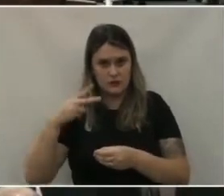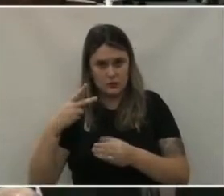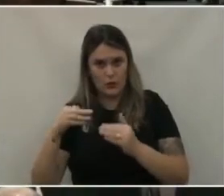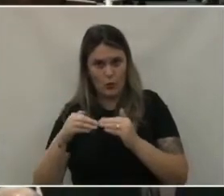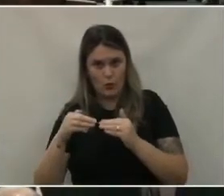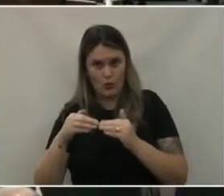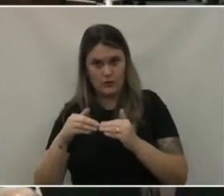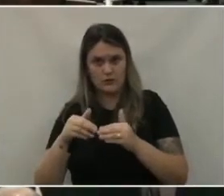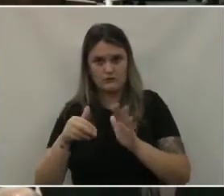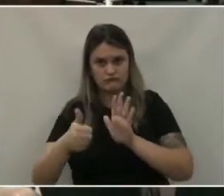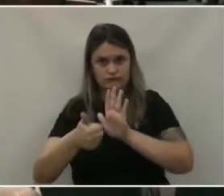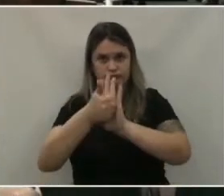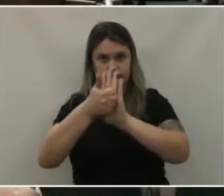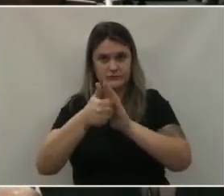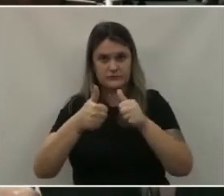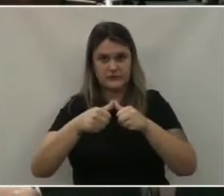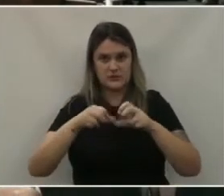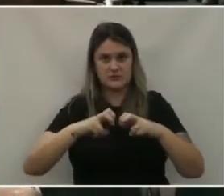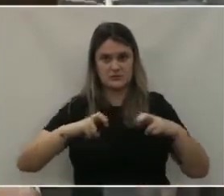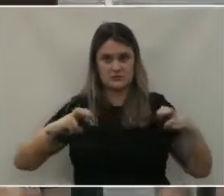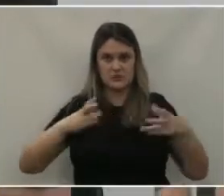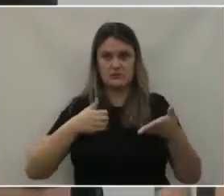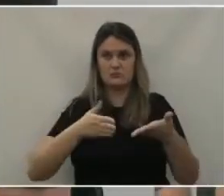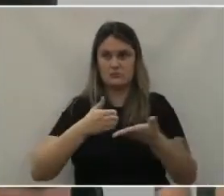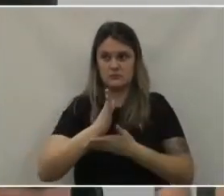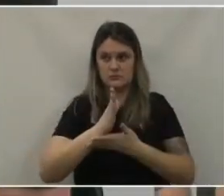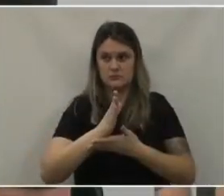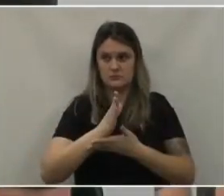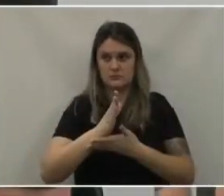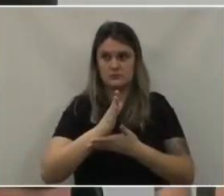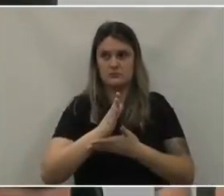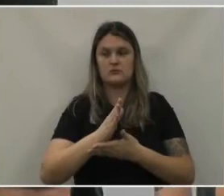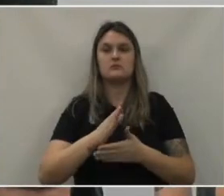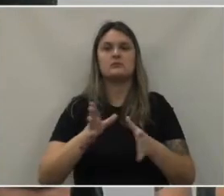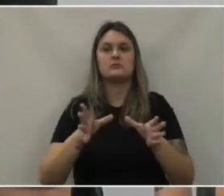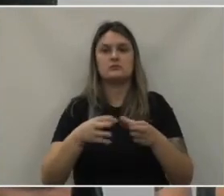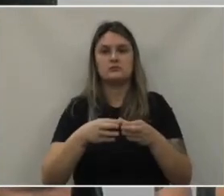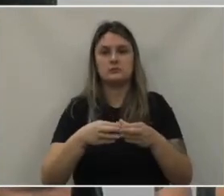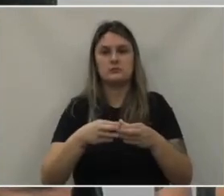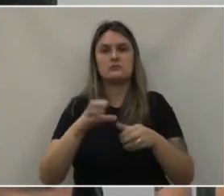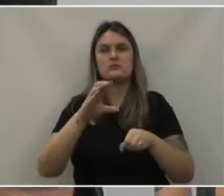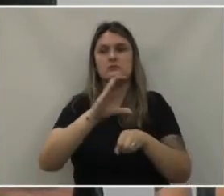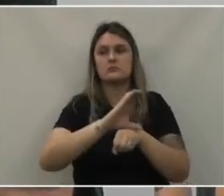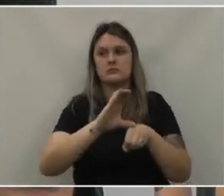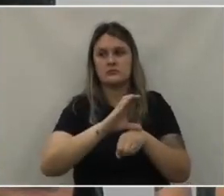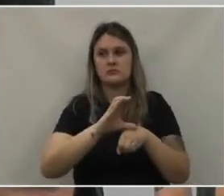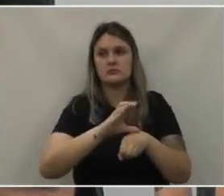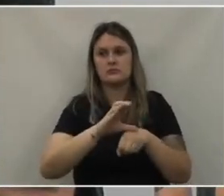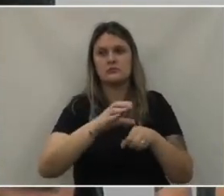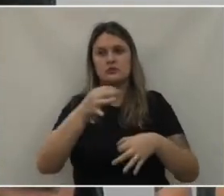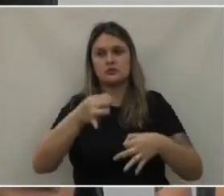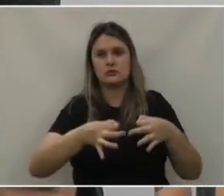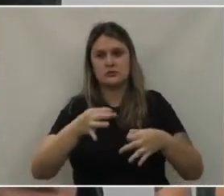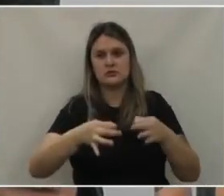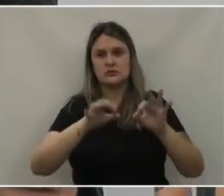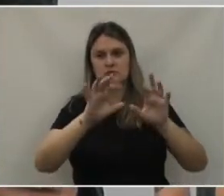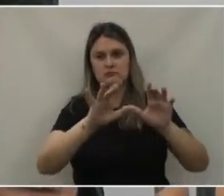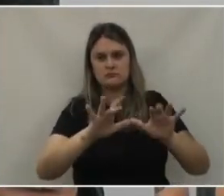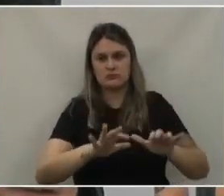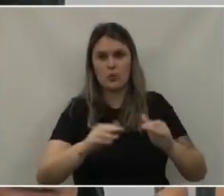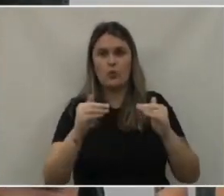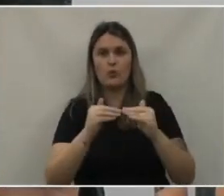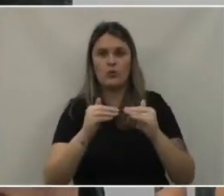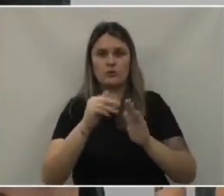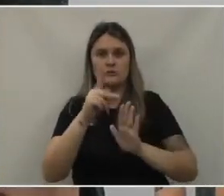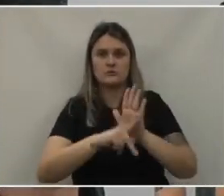que aprovam, permaneçam como estão. Aprovado o parecer fundamentado da Comissão de Constituição, Justiça e Redação Final,